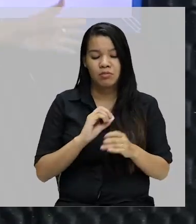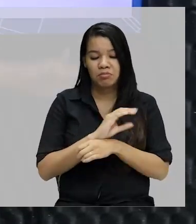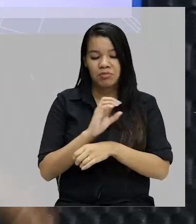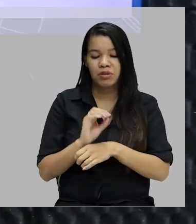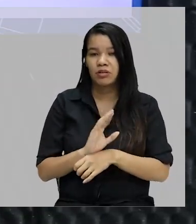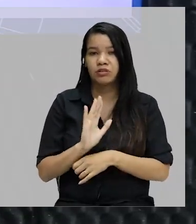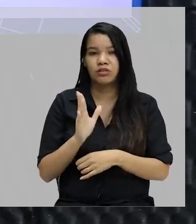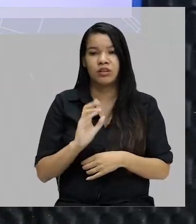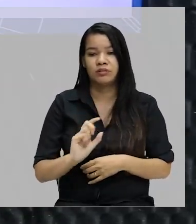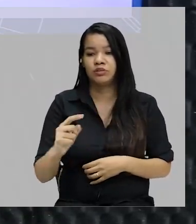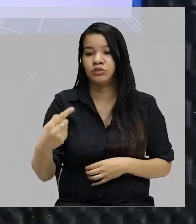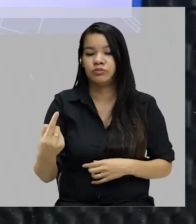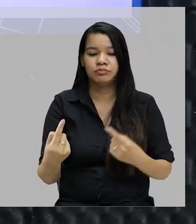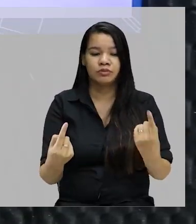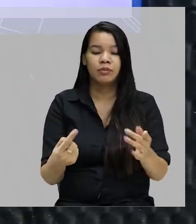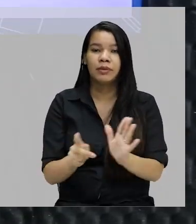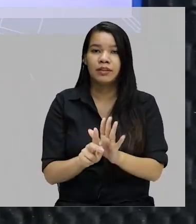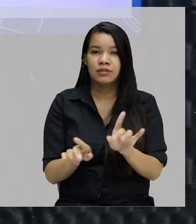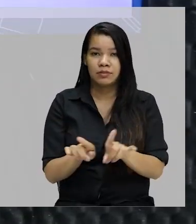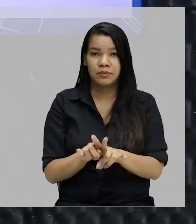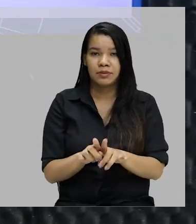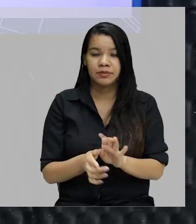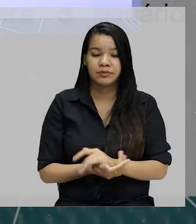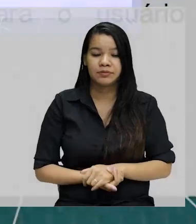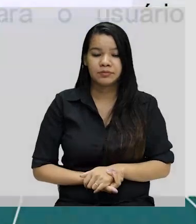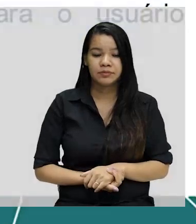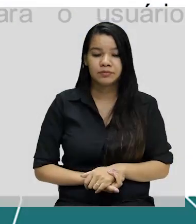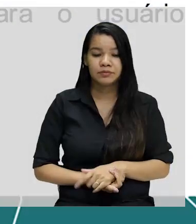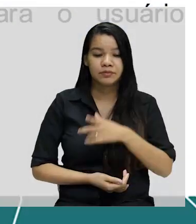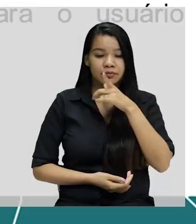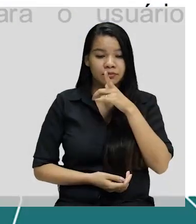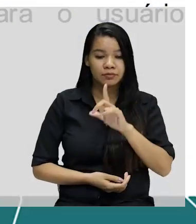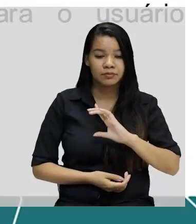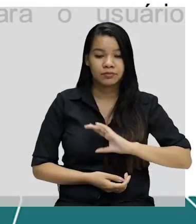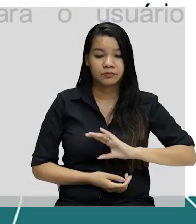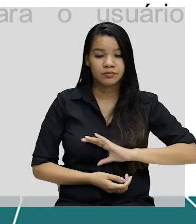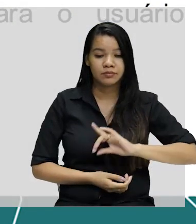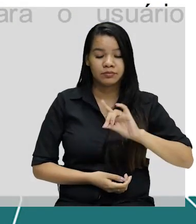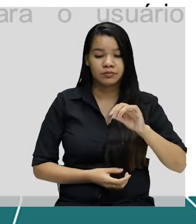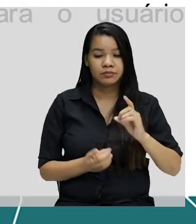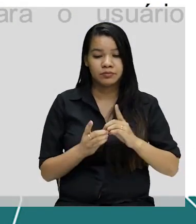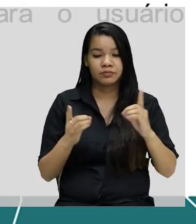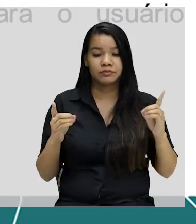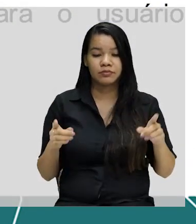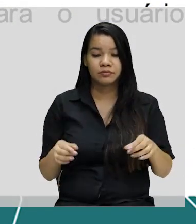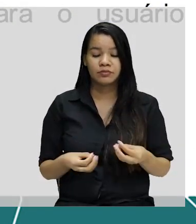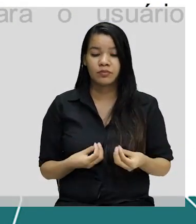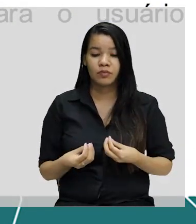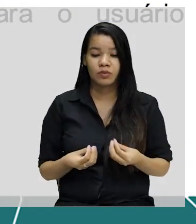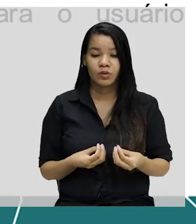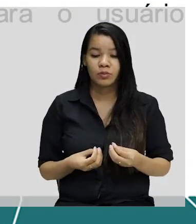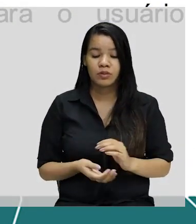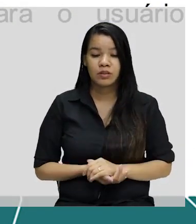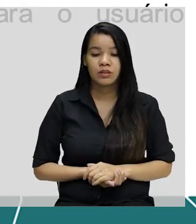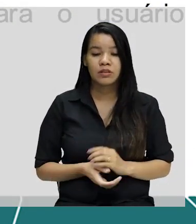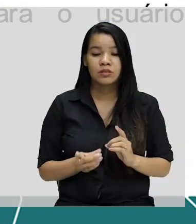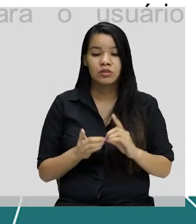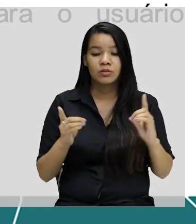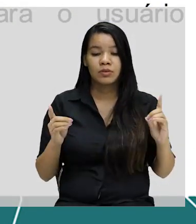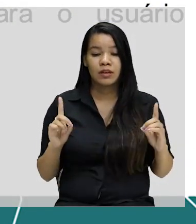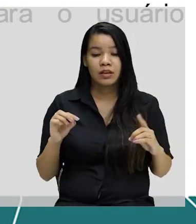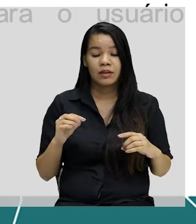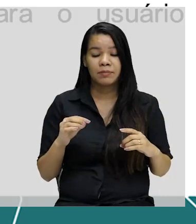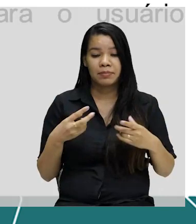e o texto escrito, tá certo? A língua portuguesa ela é dinâmica e como esse dinamismo ele é